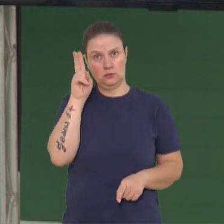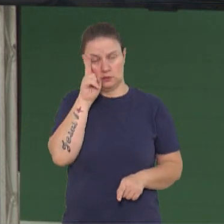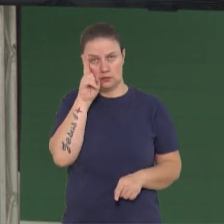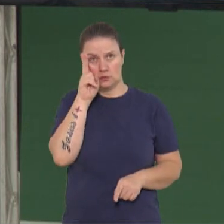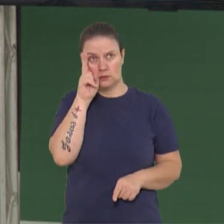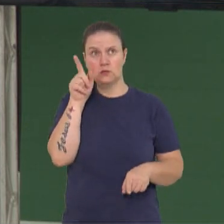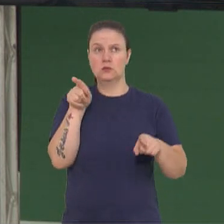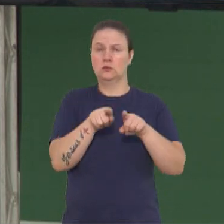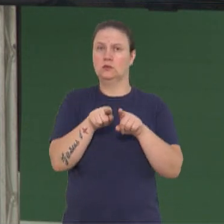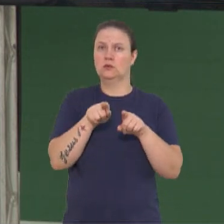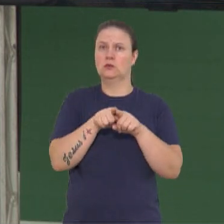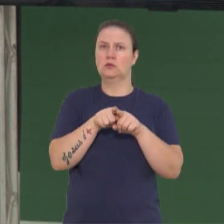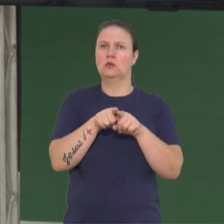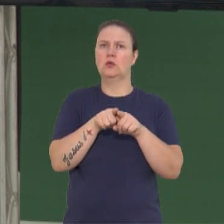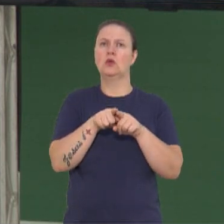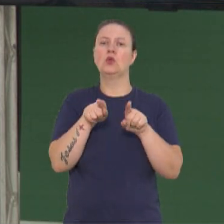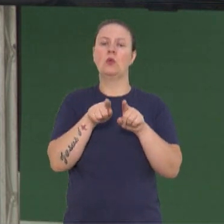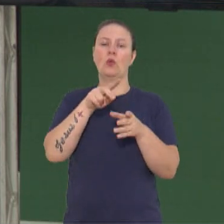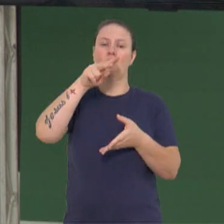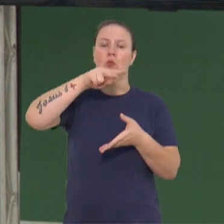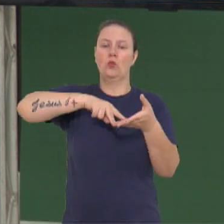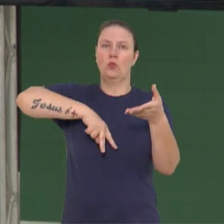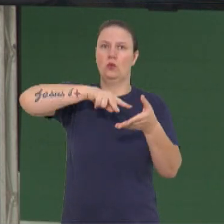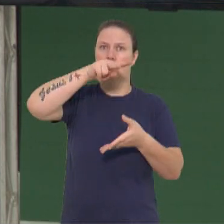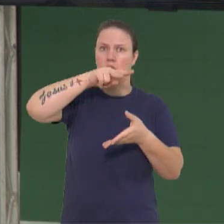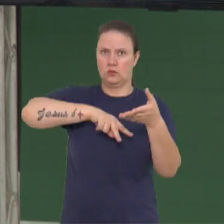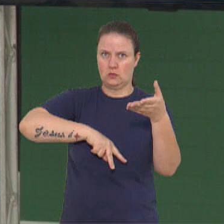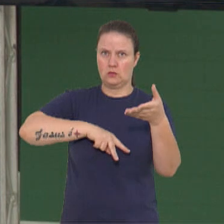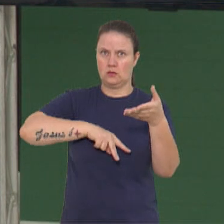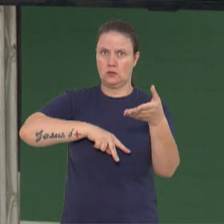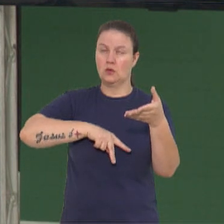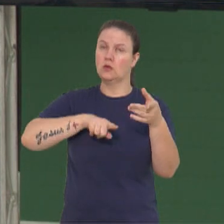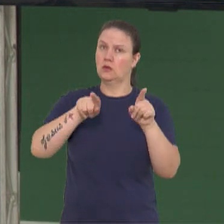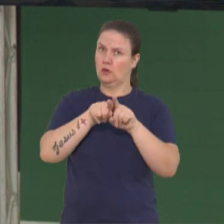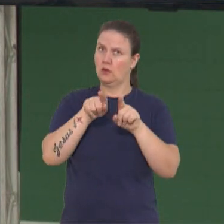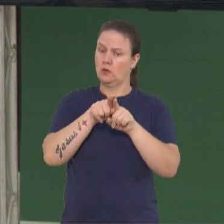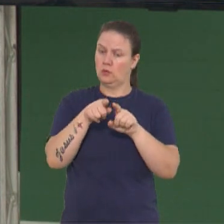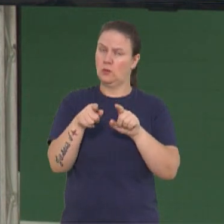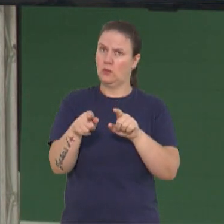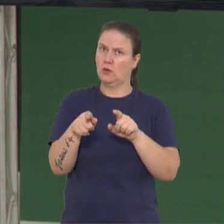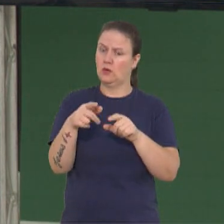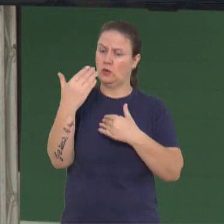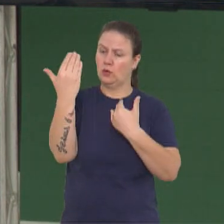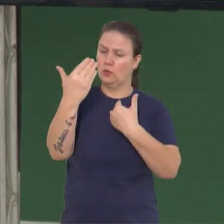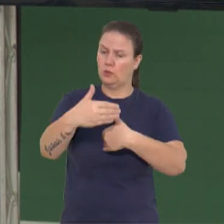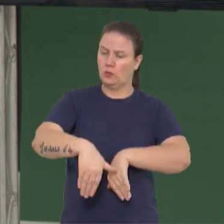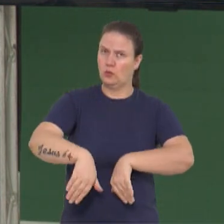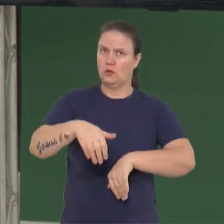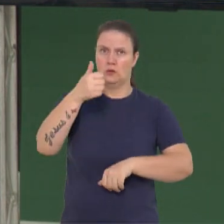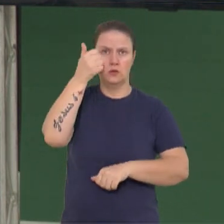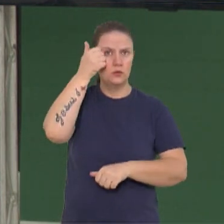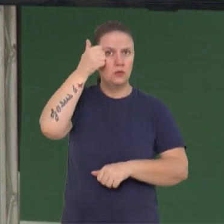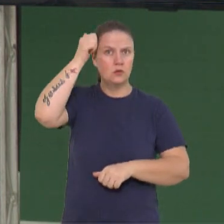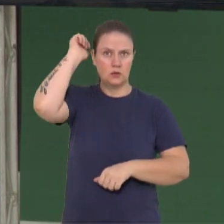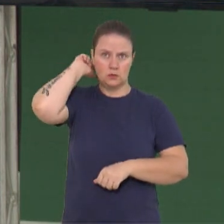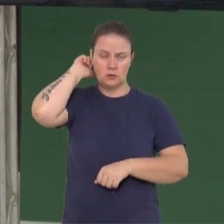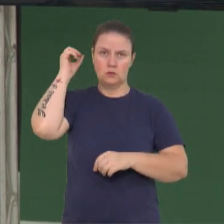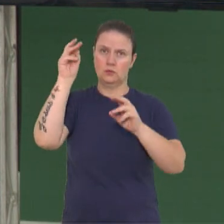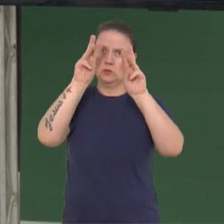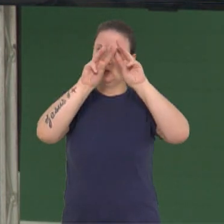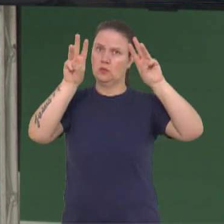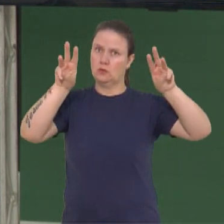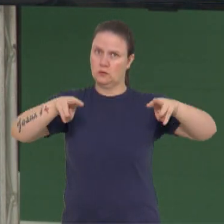Nietzsche constam como leitura para o vestibular do UFPR. Então não é só se ater aos